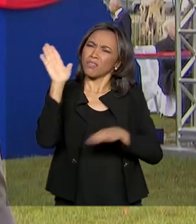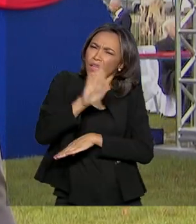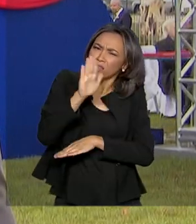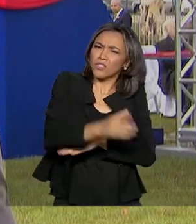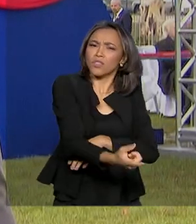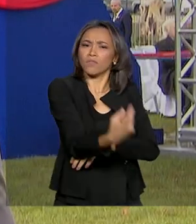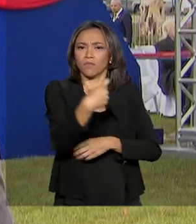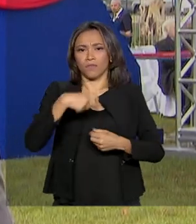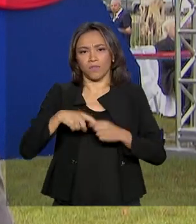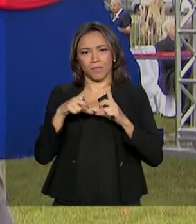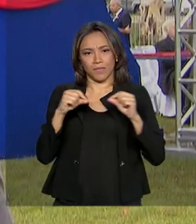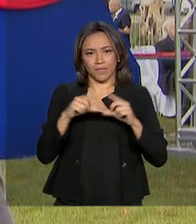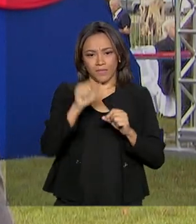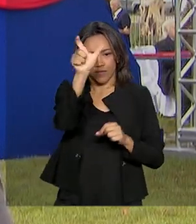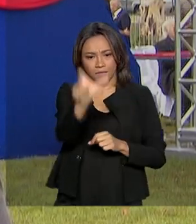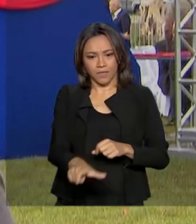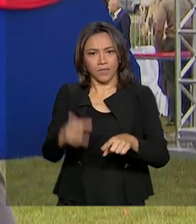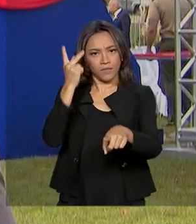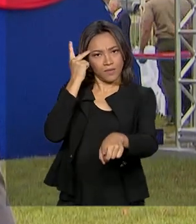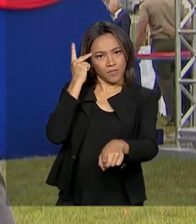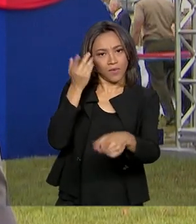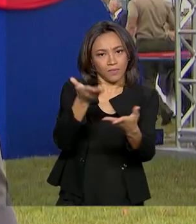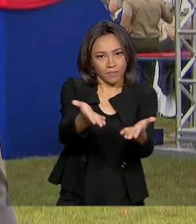De São Paulo, Pablo Mundin para o Brasil em Dia.